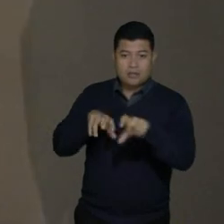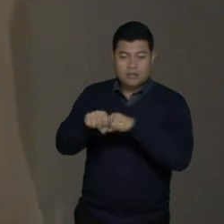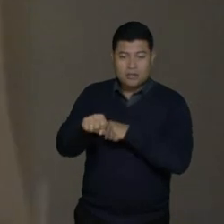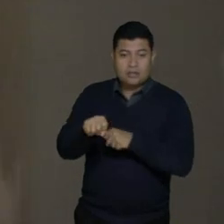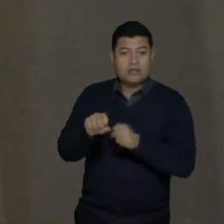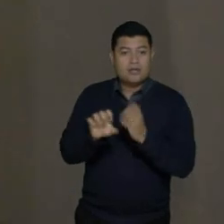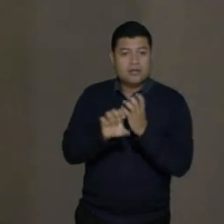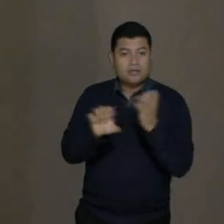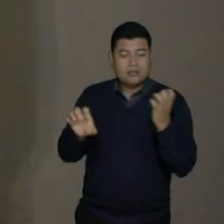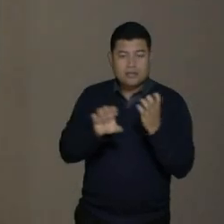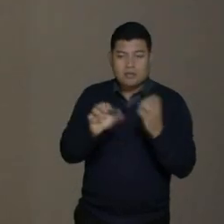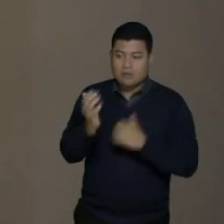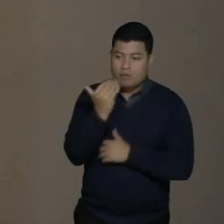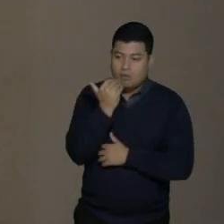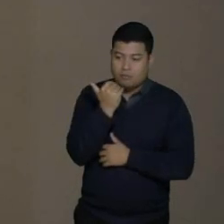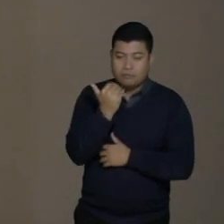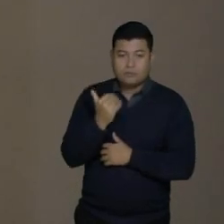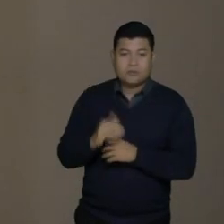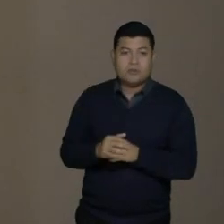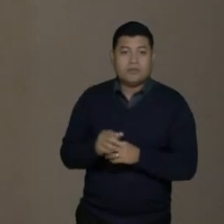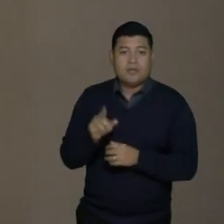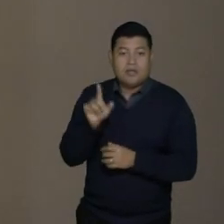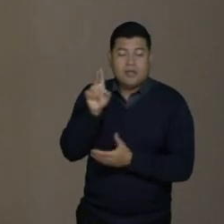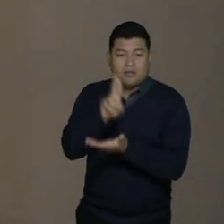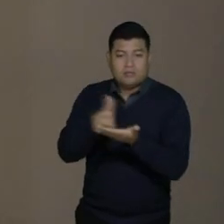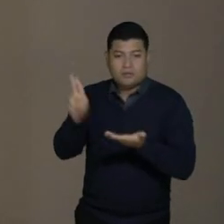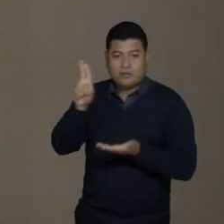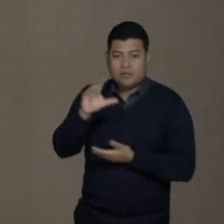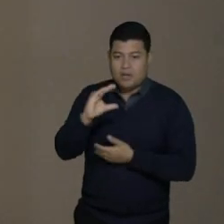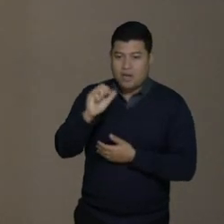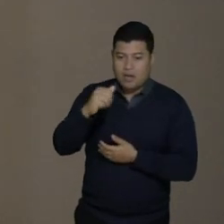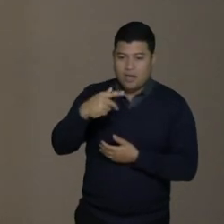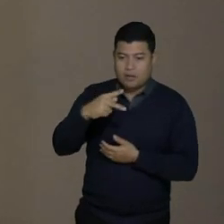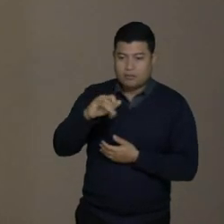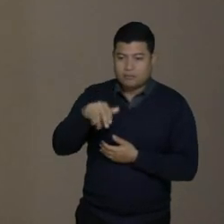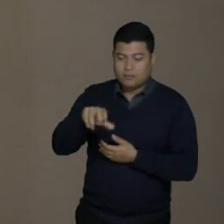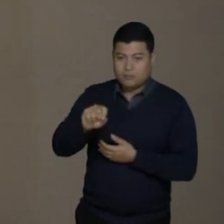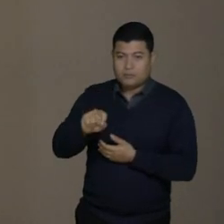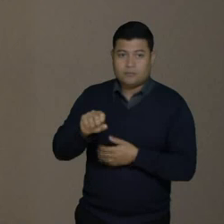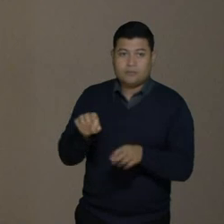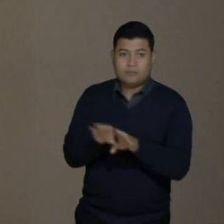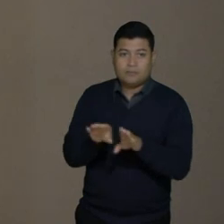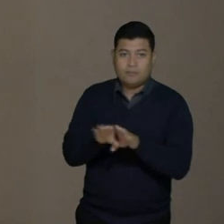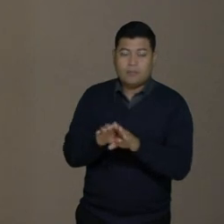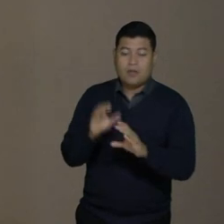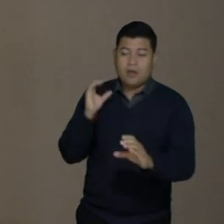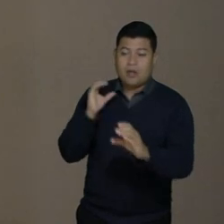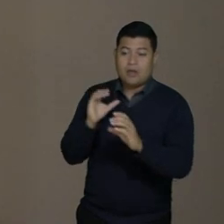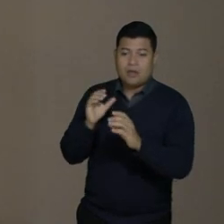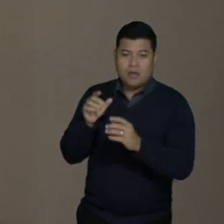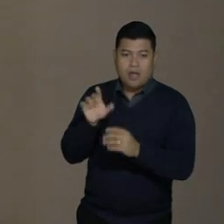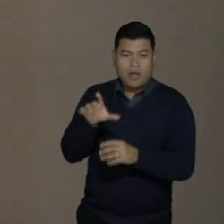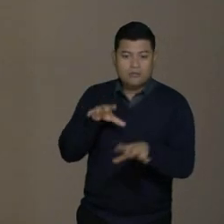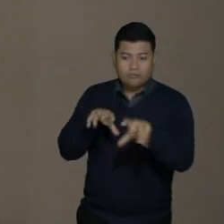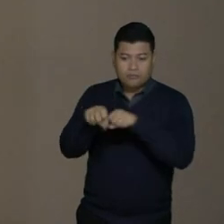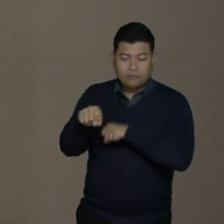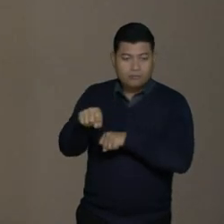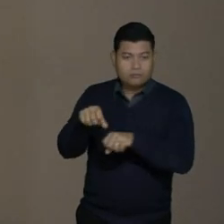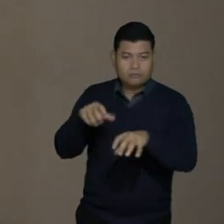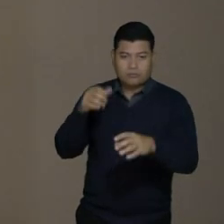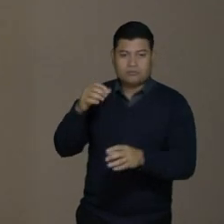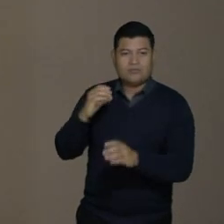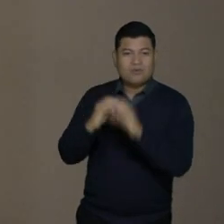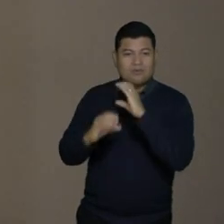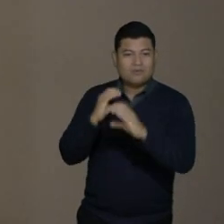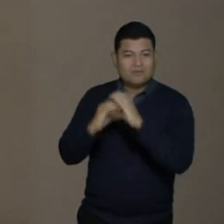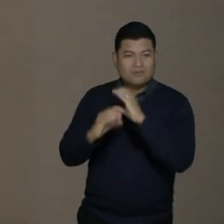Estadual de Campinas e especialista em comunicação com o mercado pela escola superior de propaganda e marketing ao longo de mais de